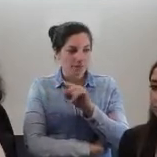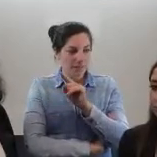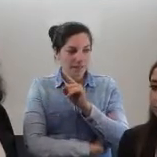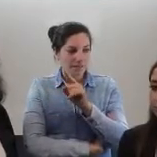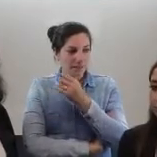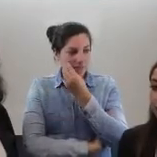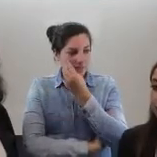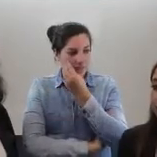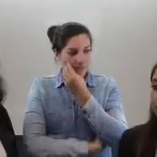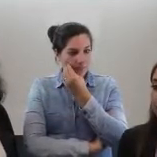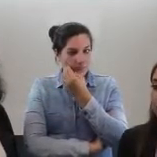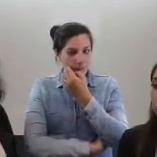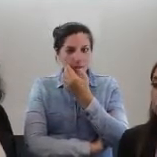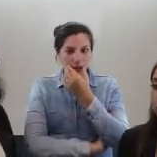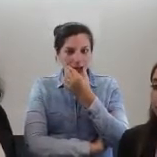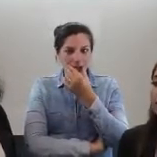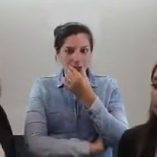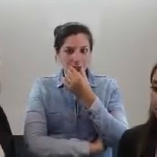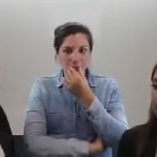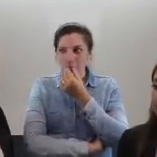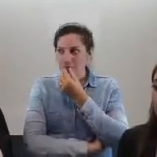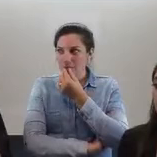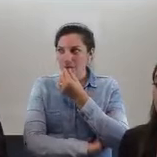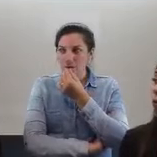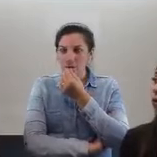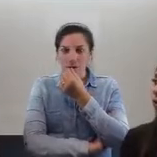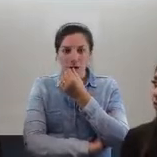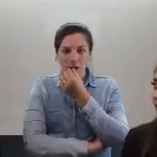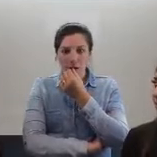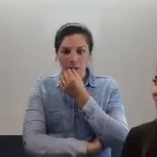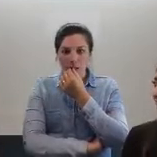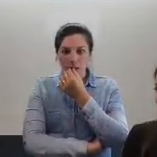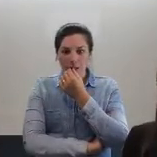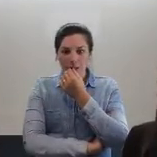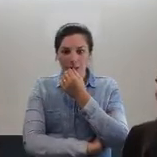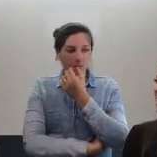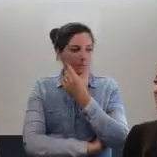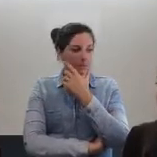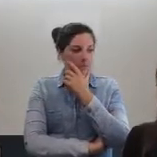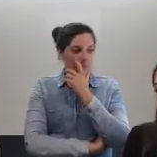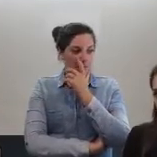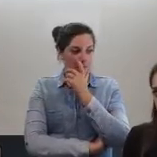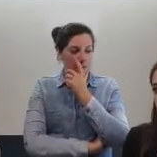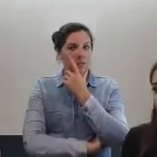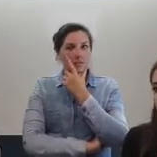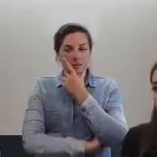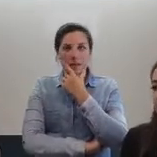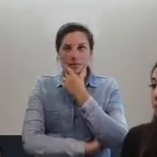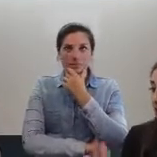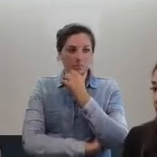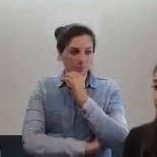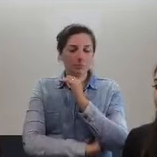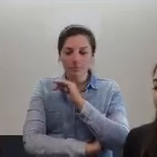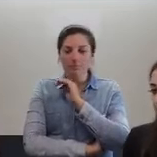podem acontecer de casa? Esses Sim, acontecem? Sim. acontece. O único que não acontece é a BNT mesmo.